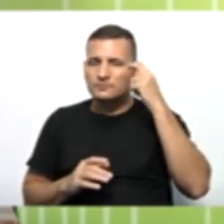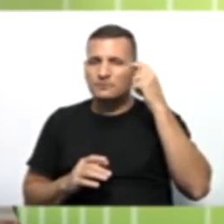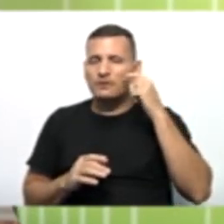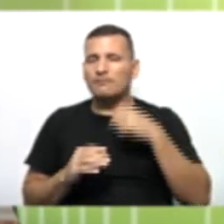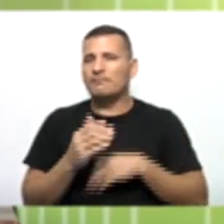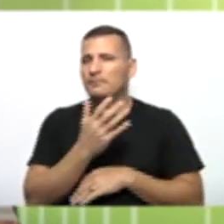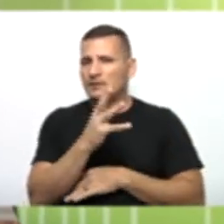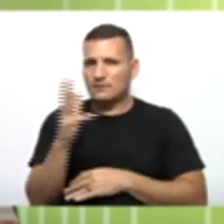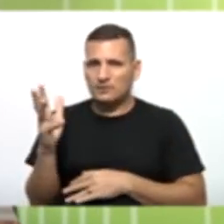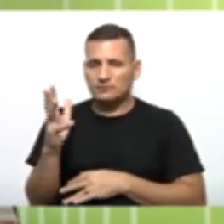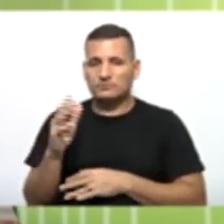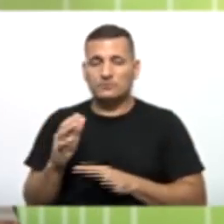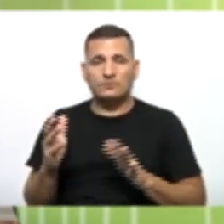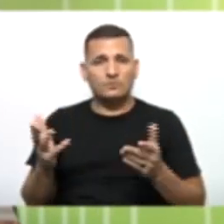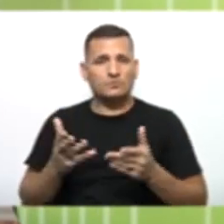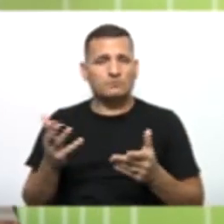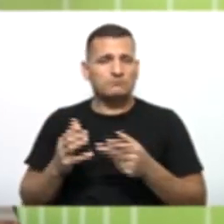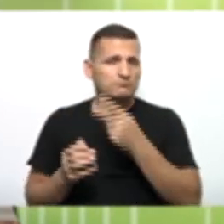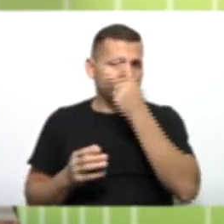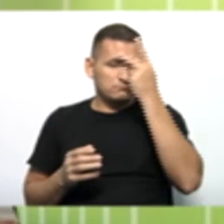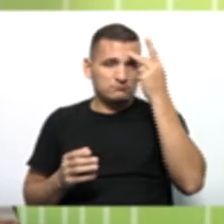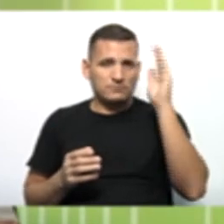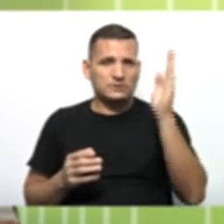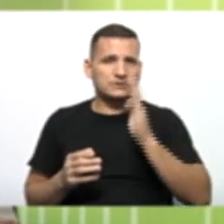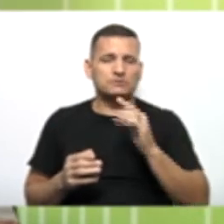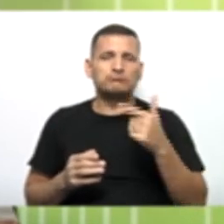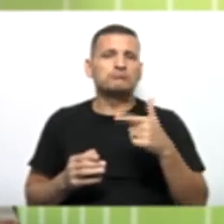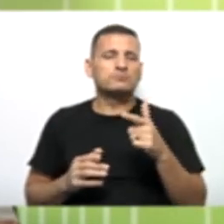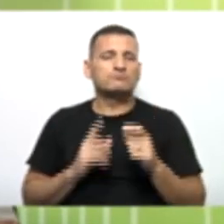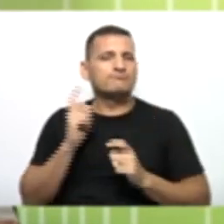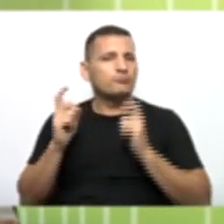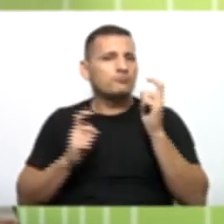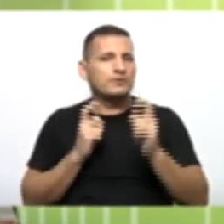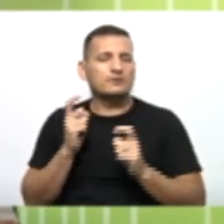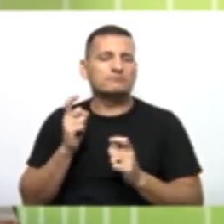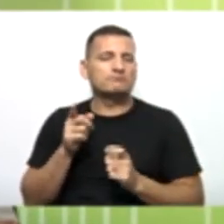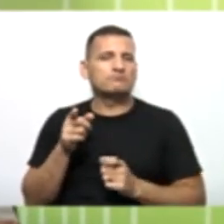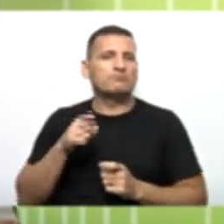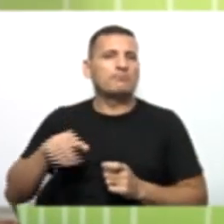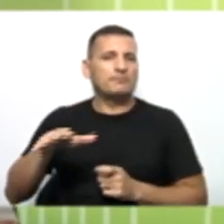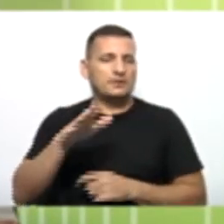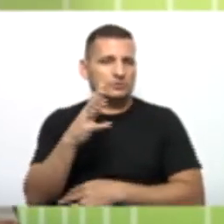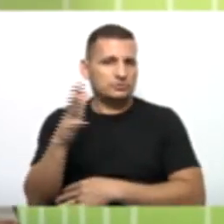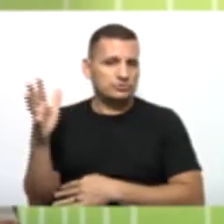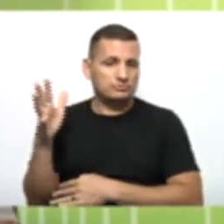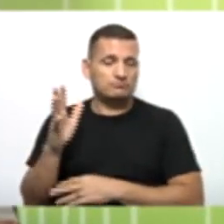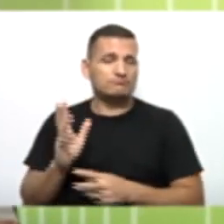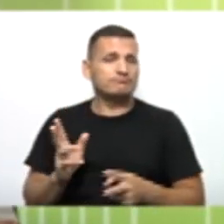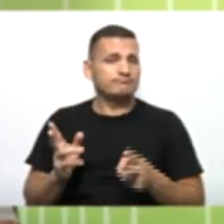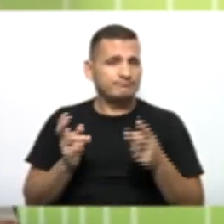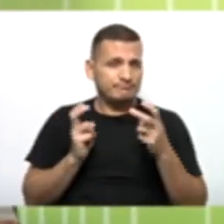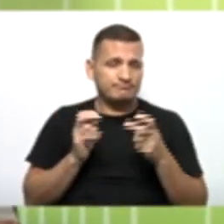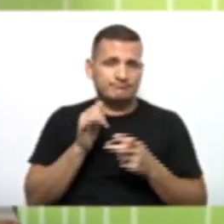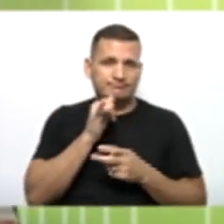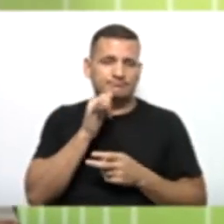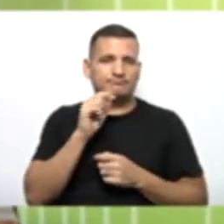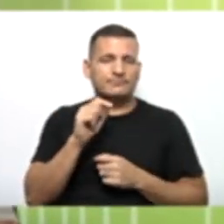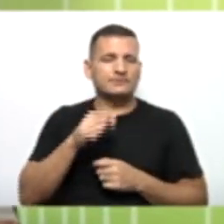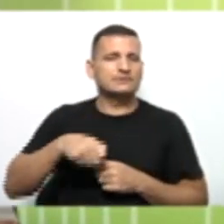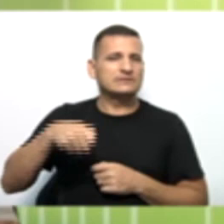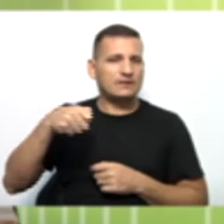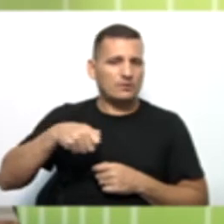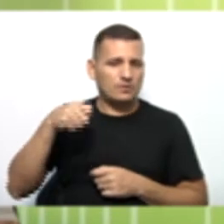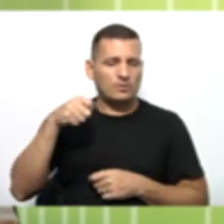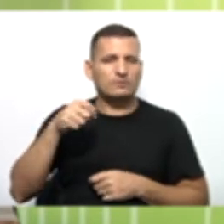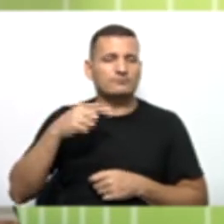brasileiro médio geralmente não tem uma preocupação tão grande com o meio ambiente. Isso pode se perceber, por exemplo, na quantidade de sacolas de supermercados que